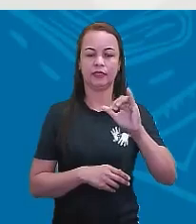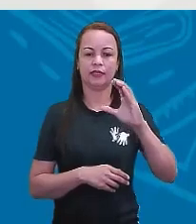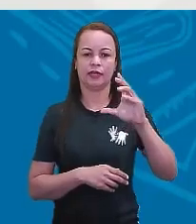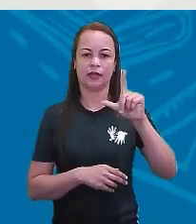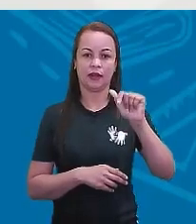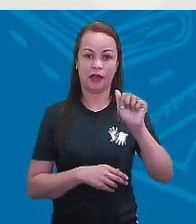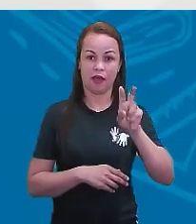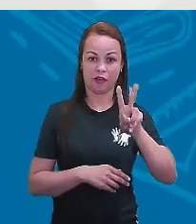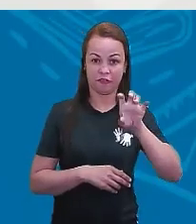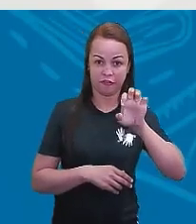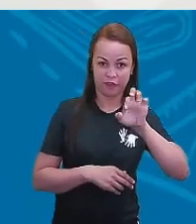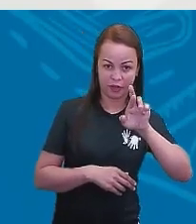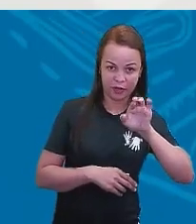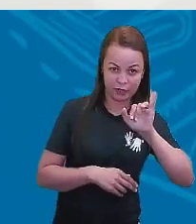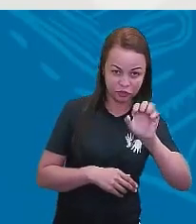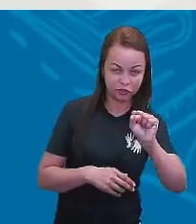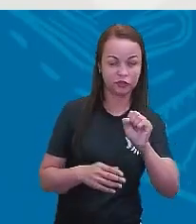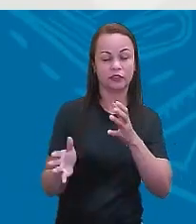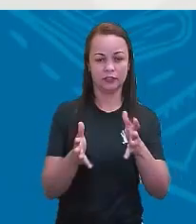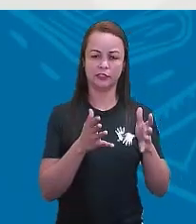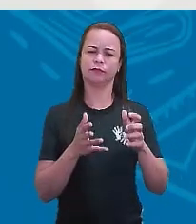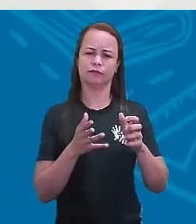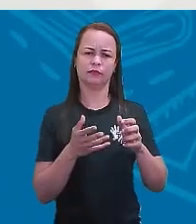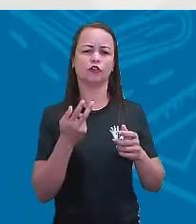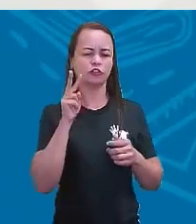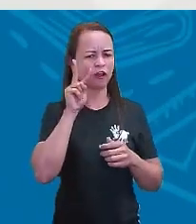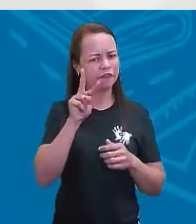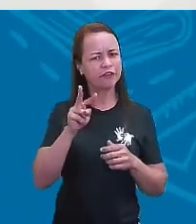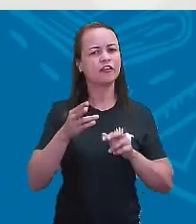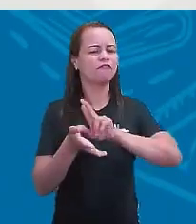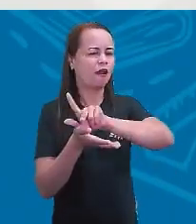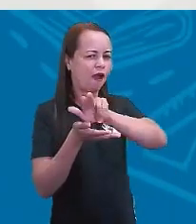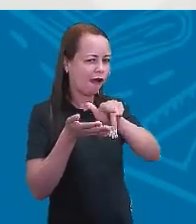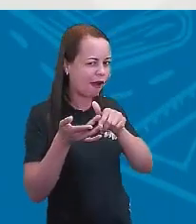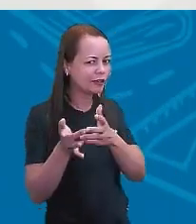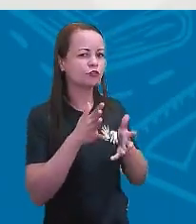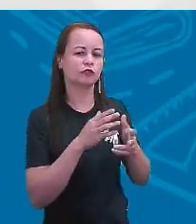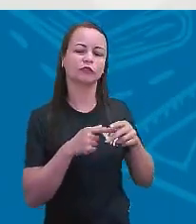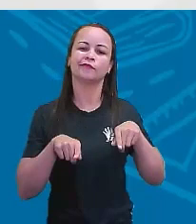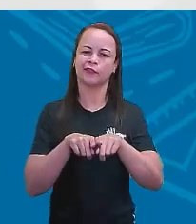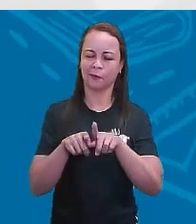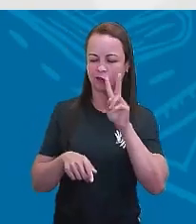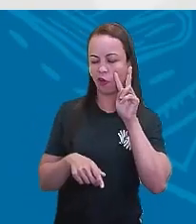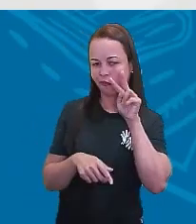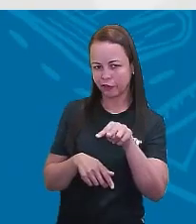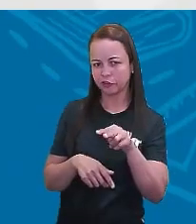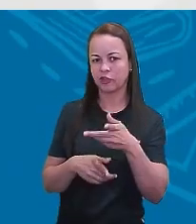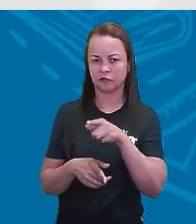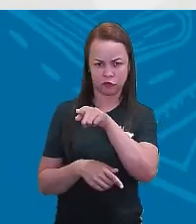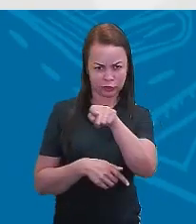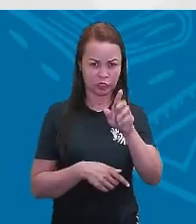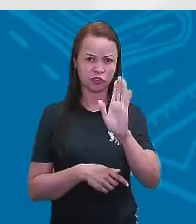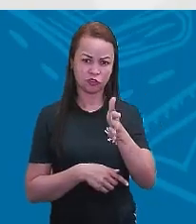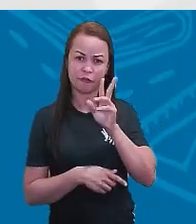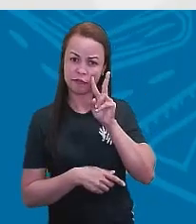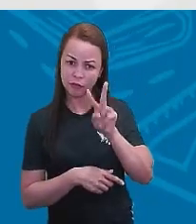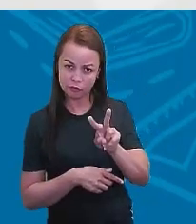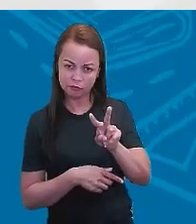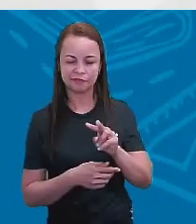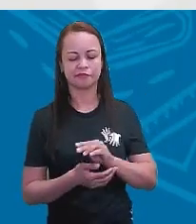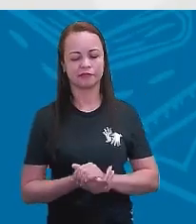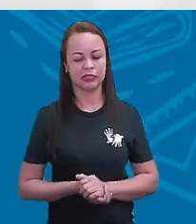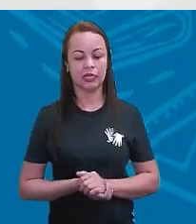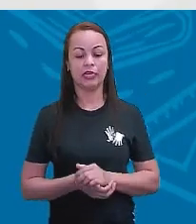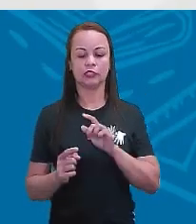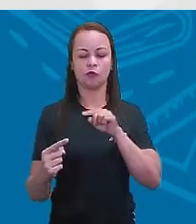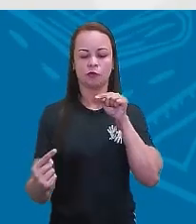recicláveis? Eu já vi vários, sabia? Isso mesmo, Lilinha. A Lilinha já viu. Eu também já vi. E vocês? Então, hoje, nosso objetivo de